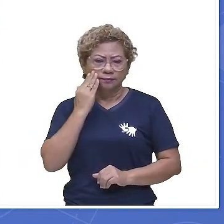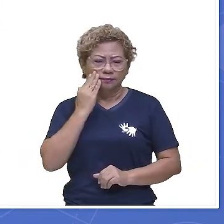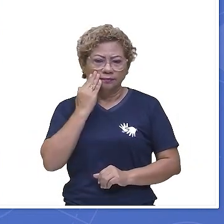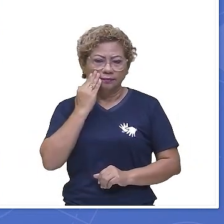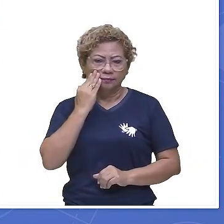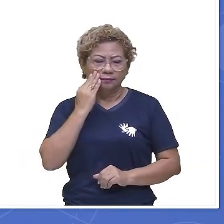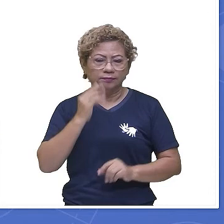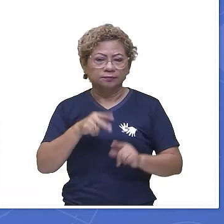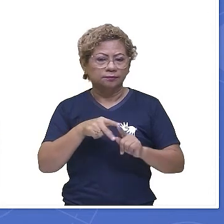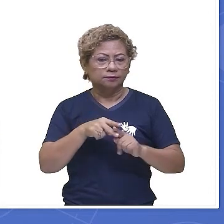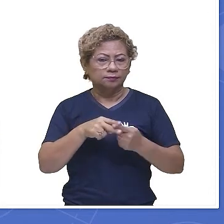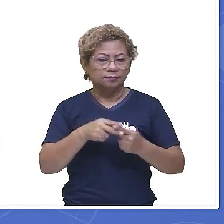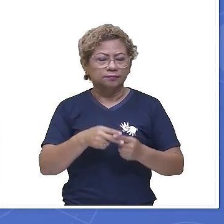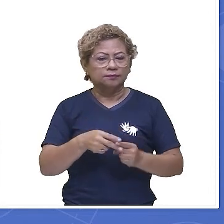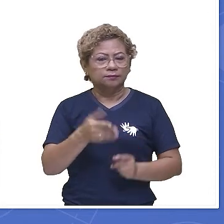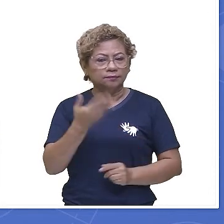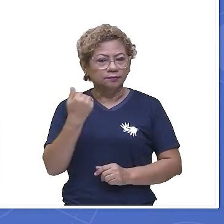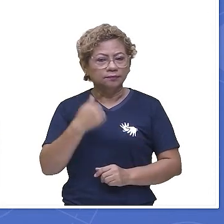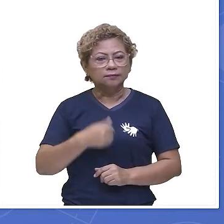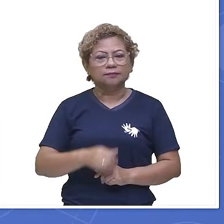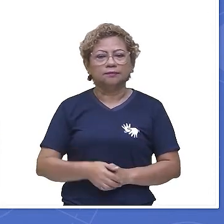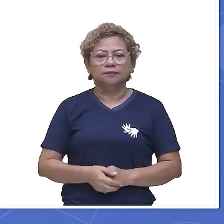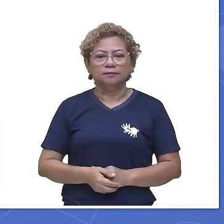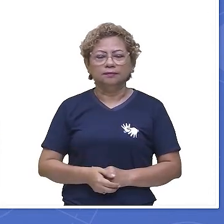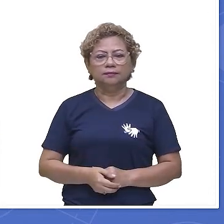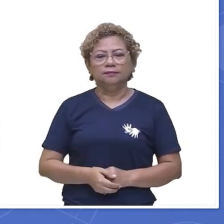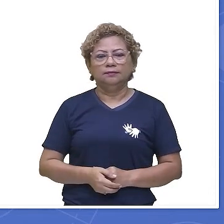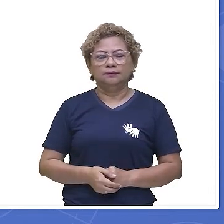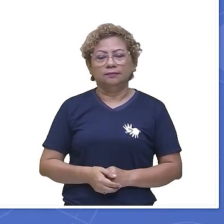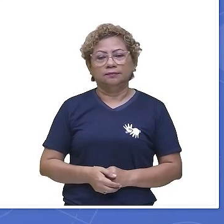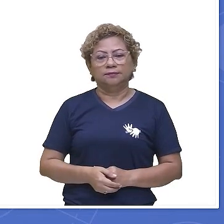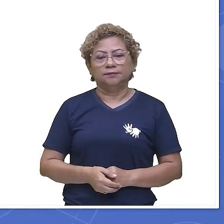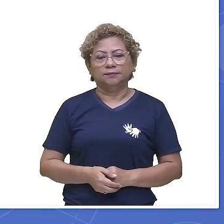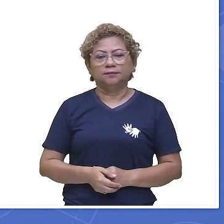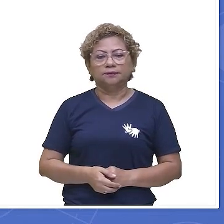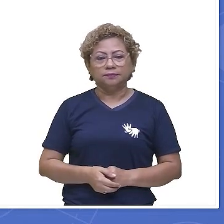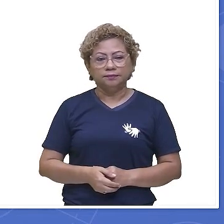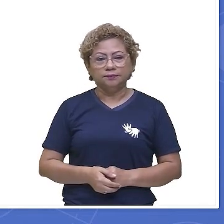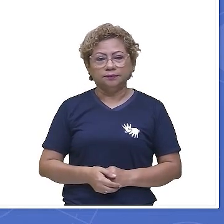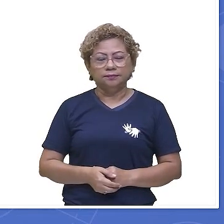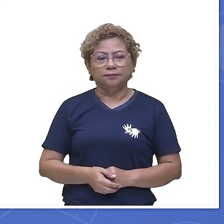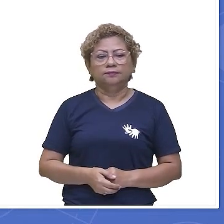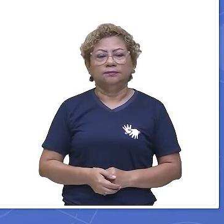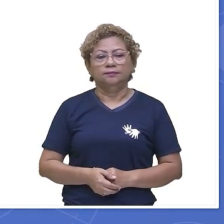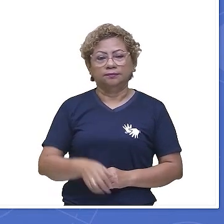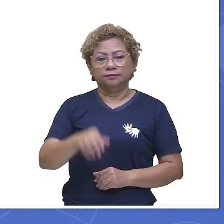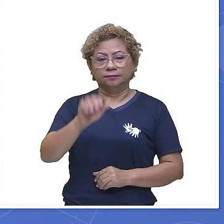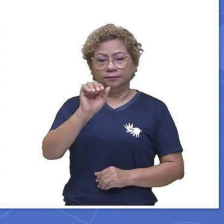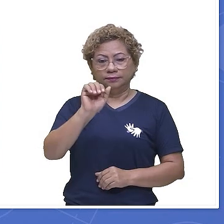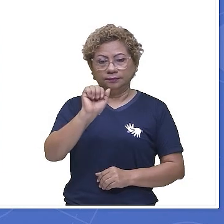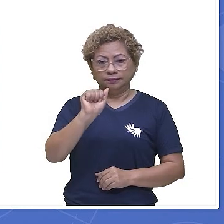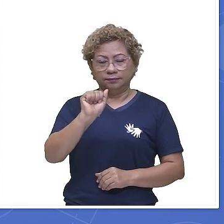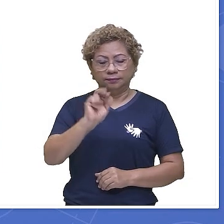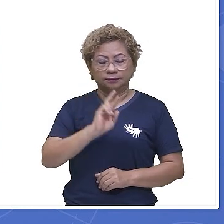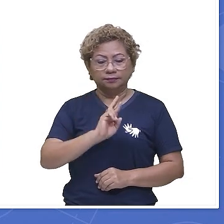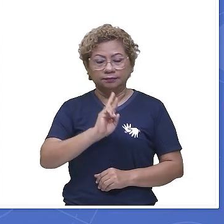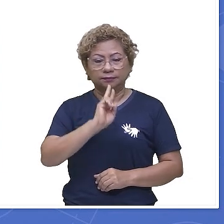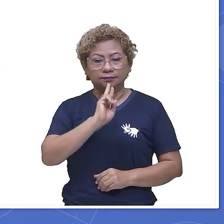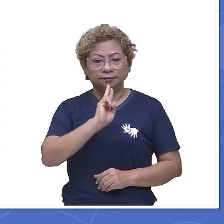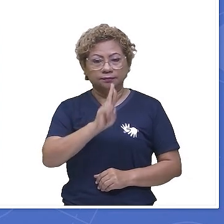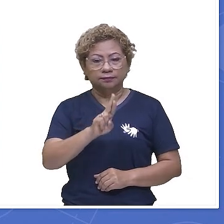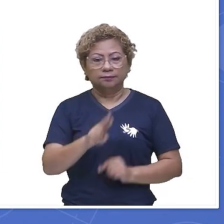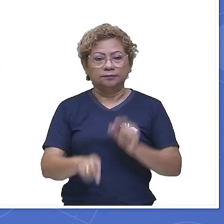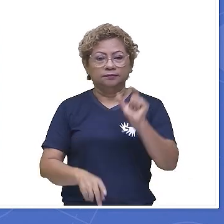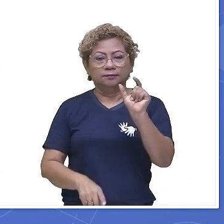né? Para a questão número 1, claro, a primeira, a letra A, o pessoal acertou aí, né? Que respondeu. A da letra